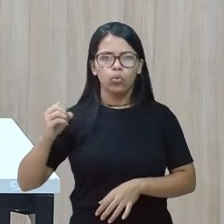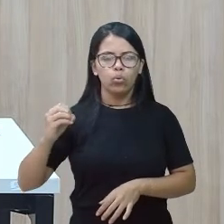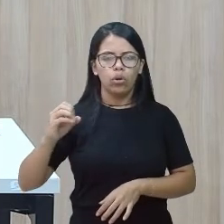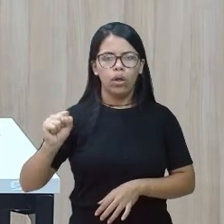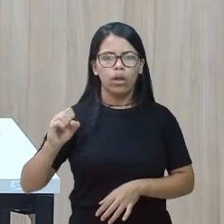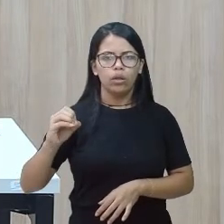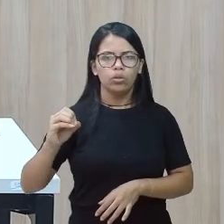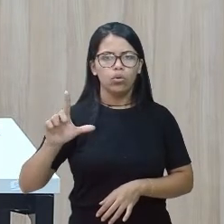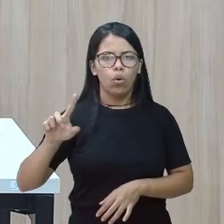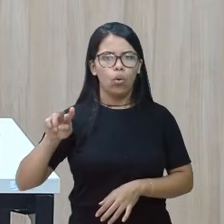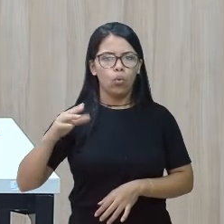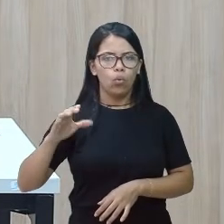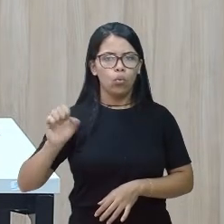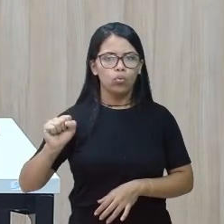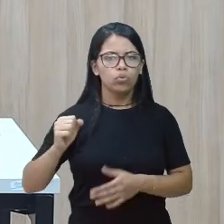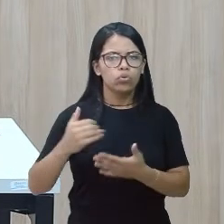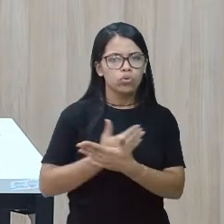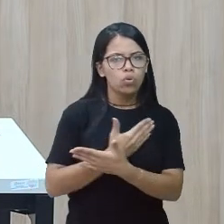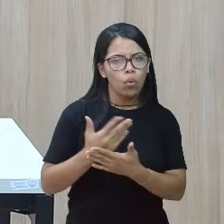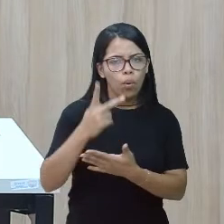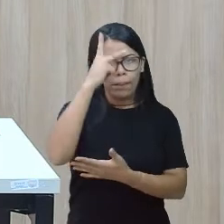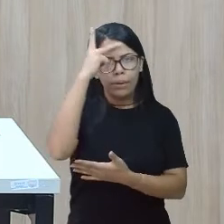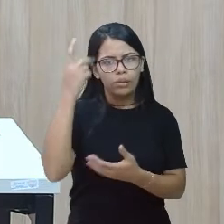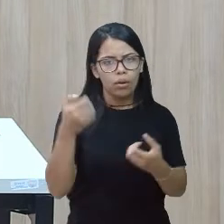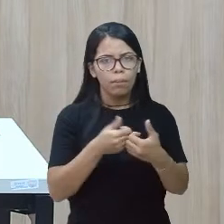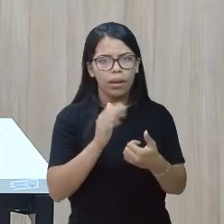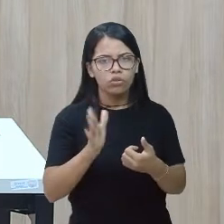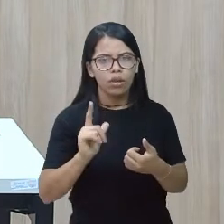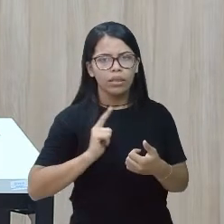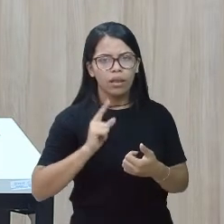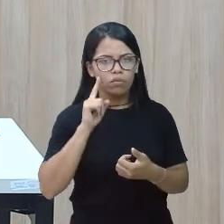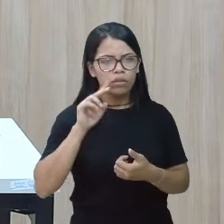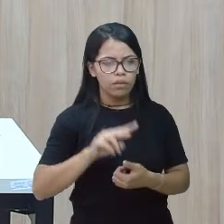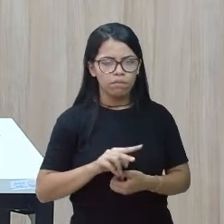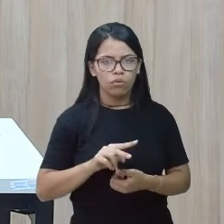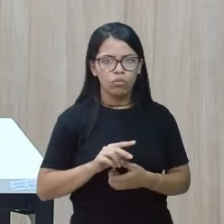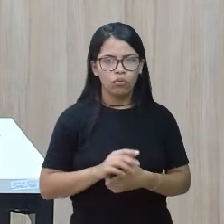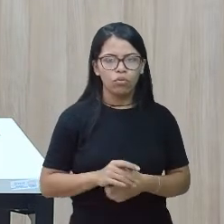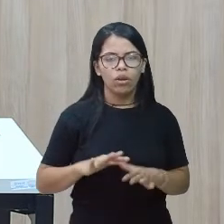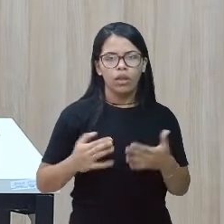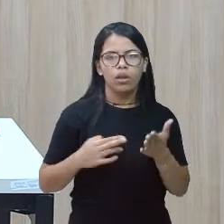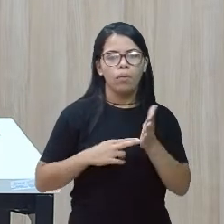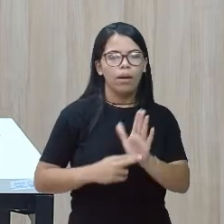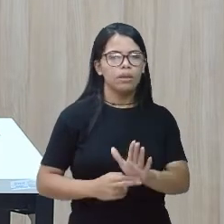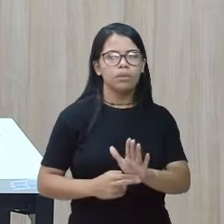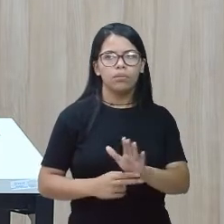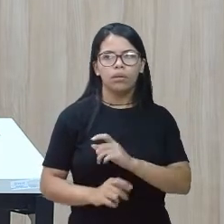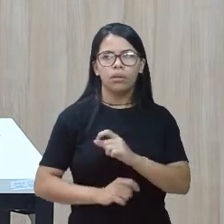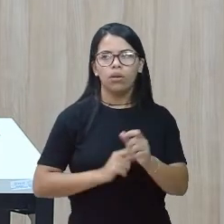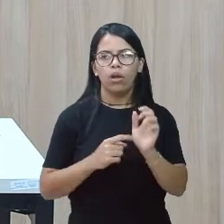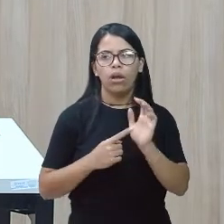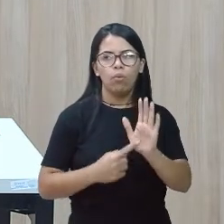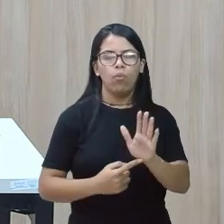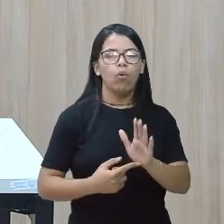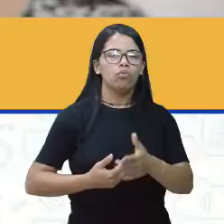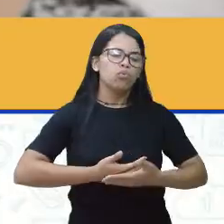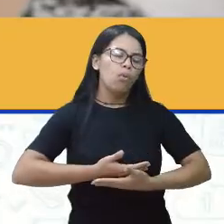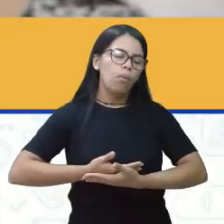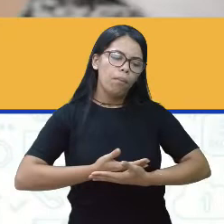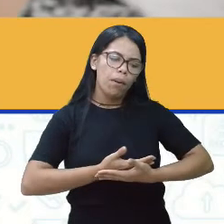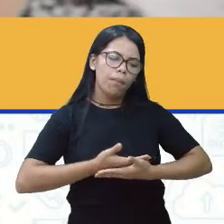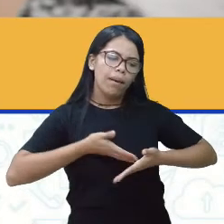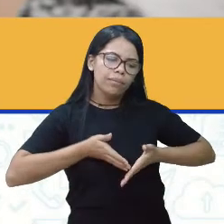poderia caracterizar aí para a gente o soluço? E aí, para representar o soluço, eu trago aí um recém-nascido, que a gente